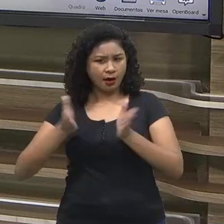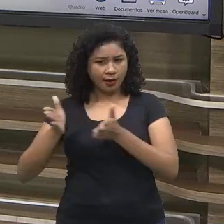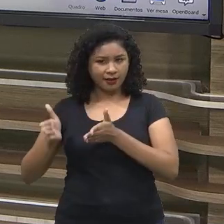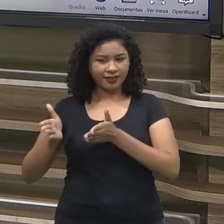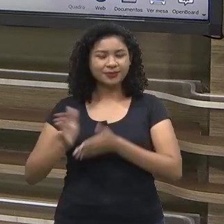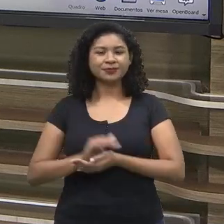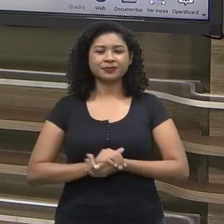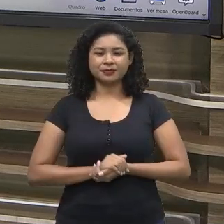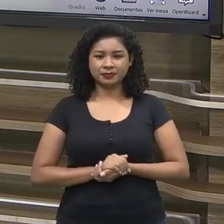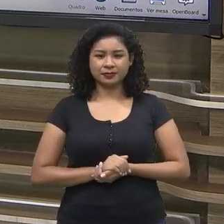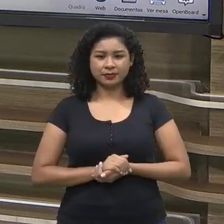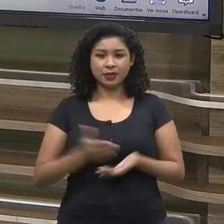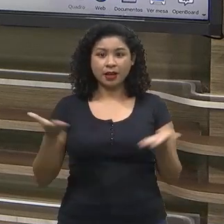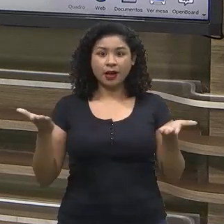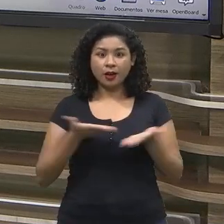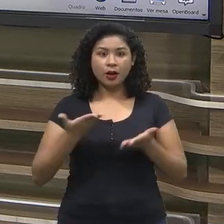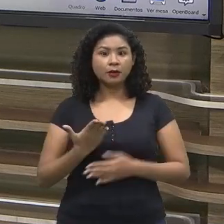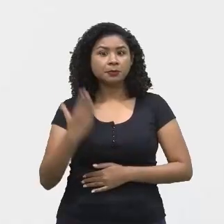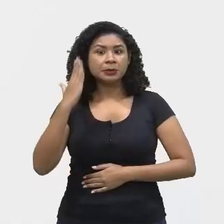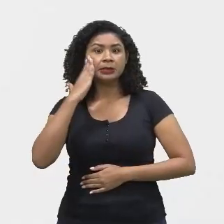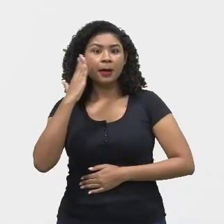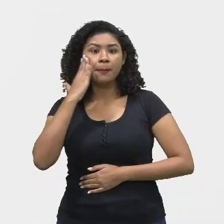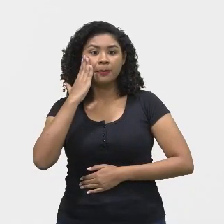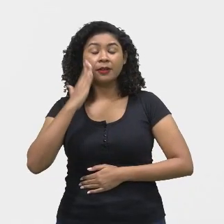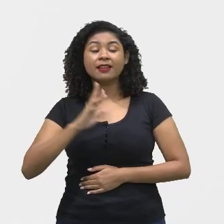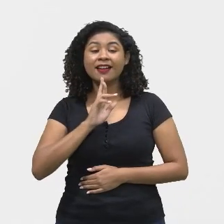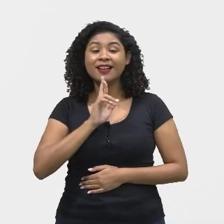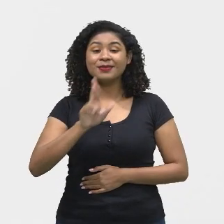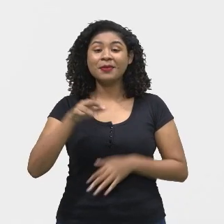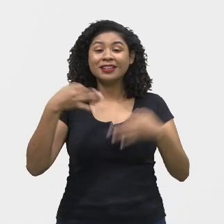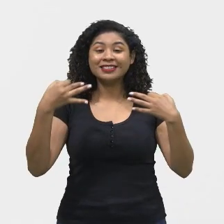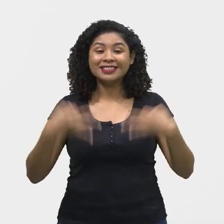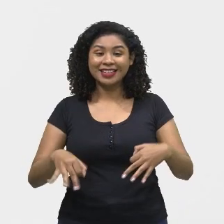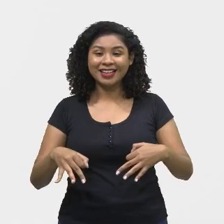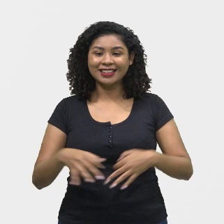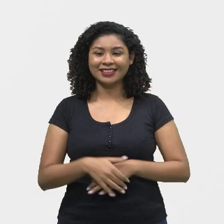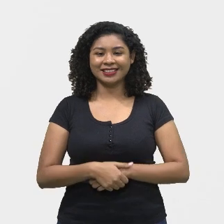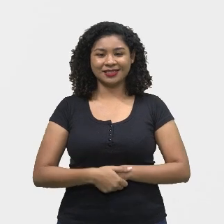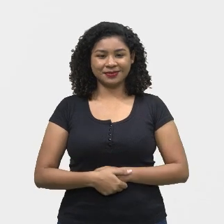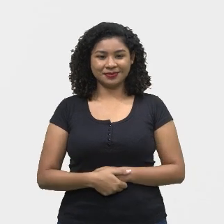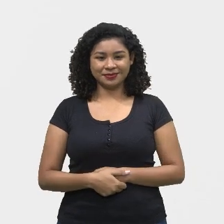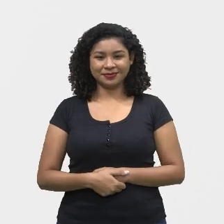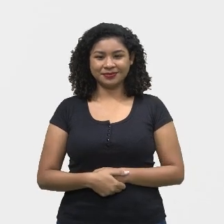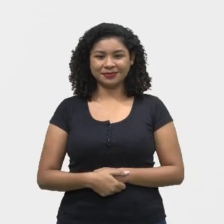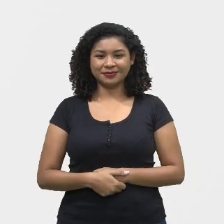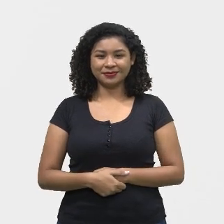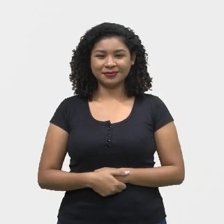aplicação. Então vamos ver qual é a alternativa correta dessa questão.